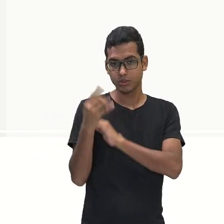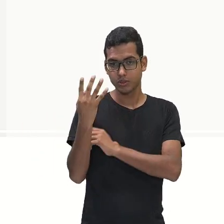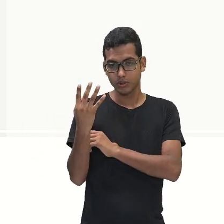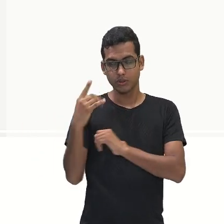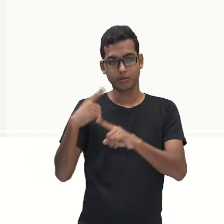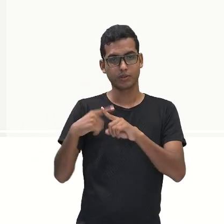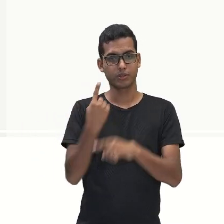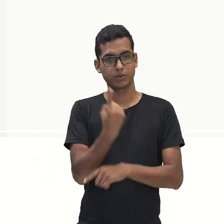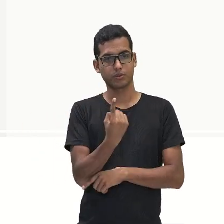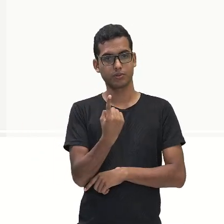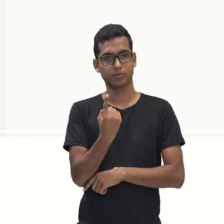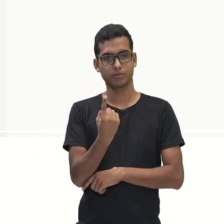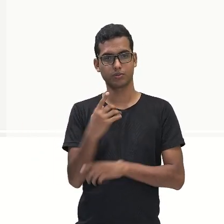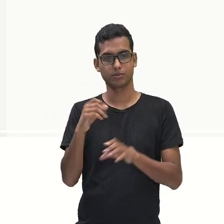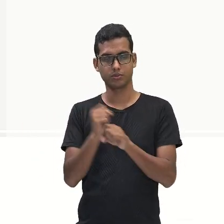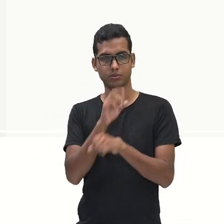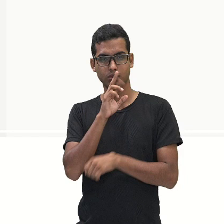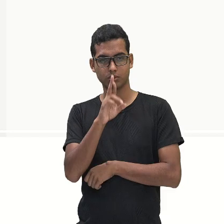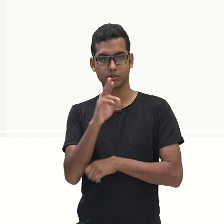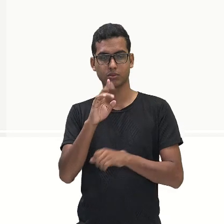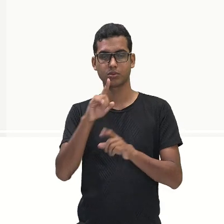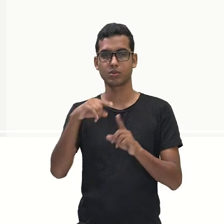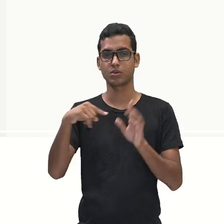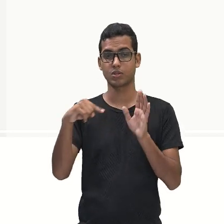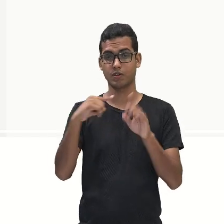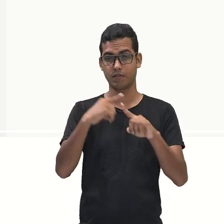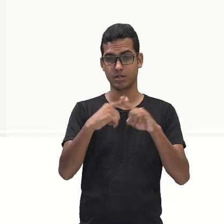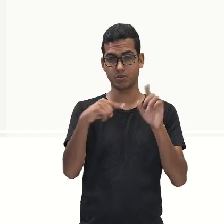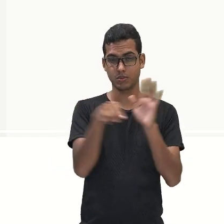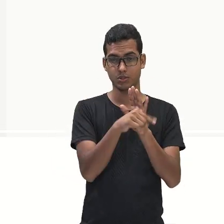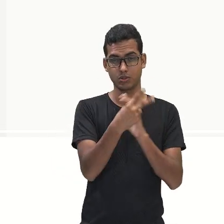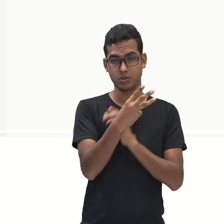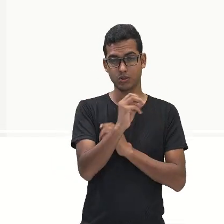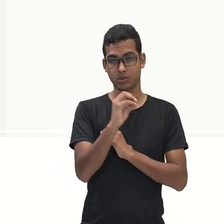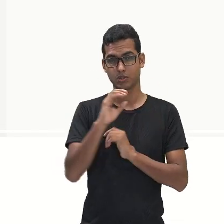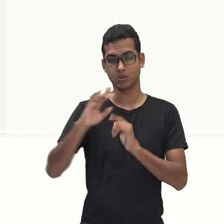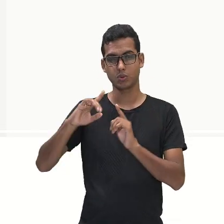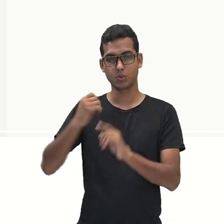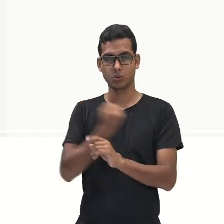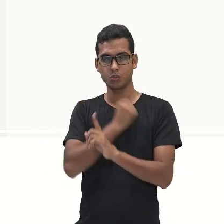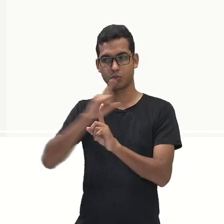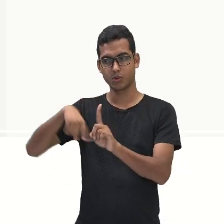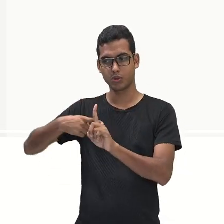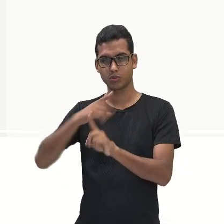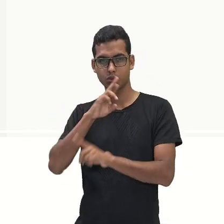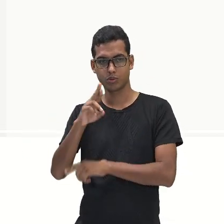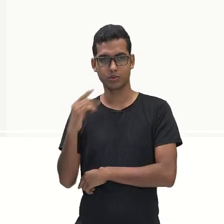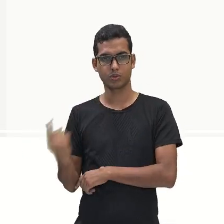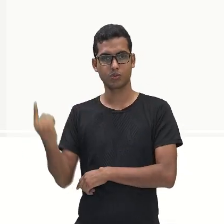positivo 120. Portanto, o nosso delta vai ser igual a